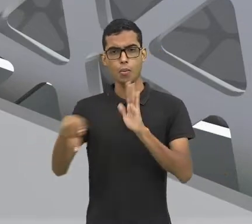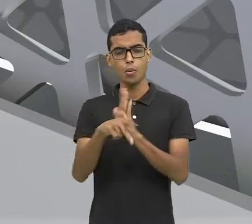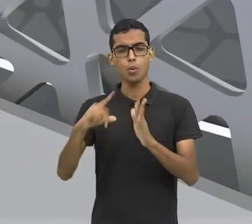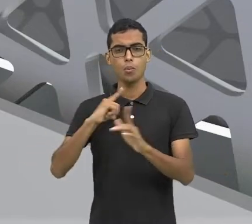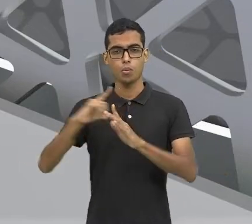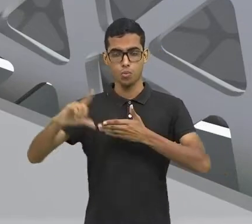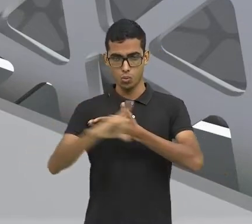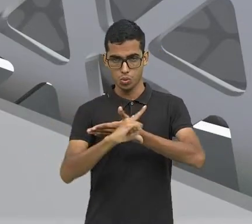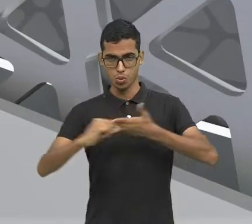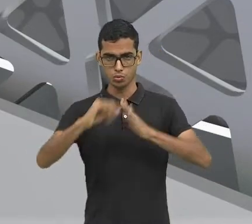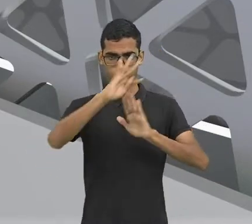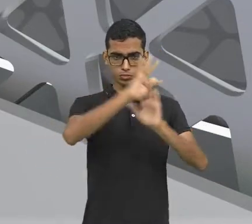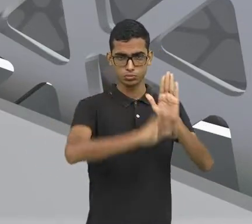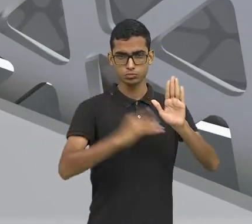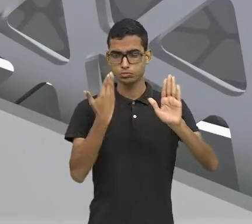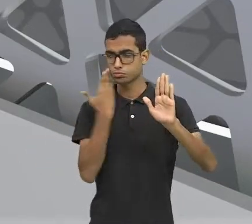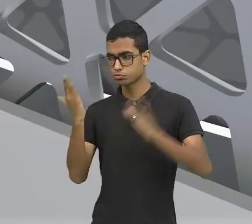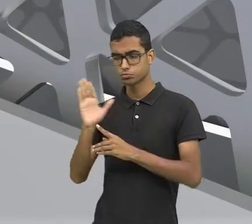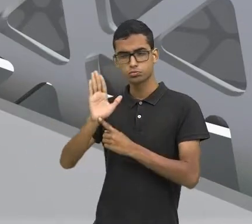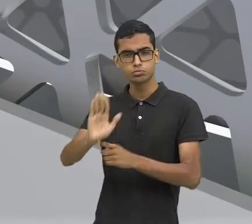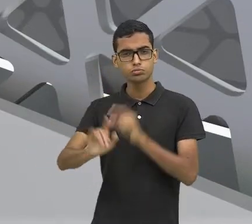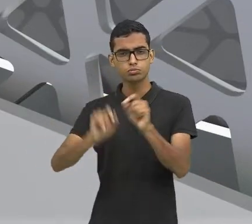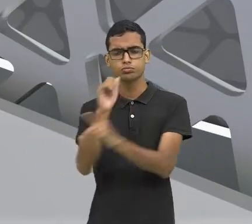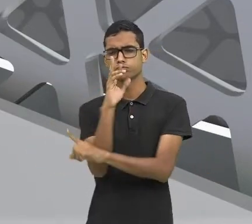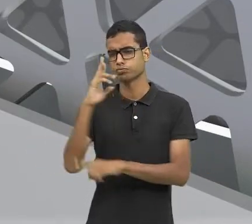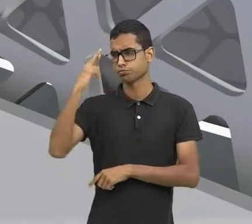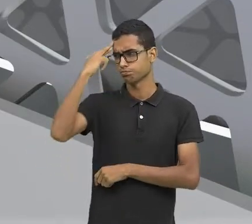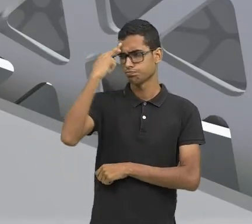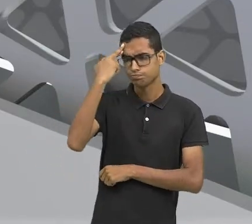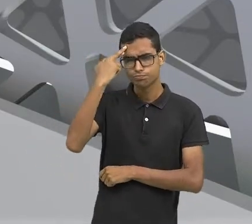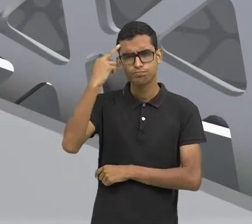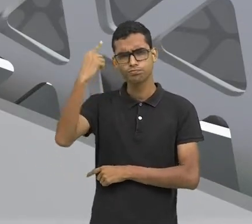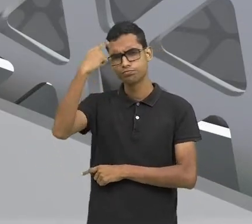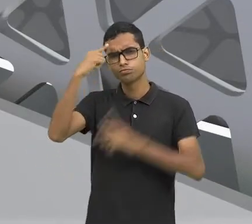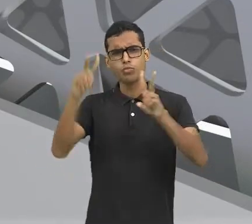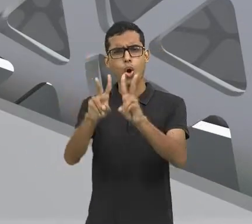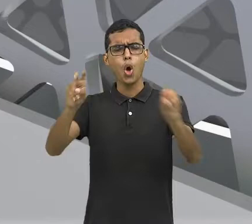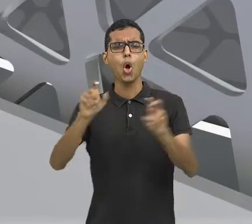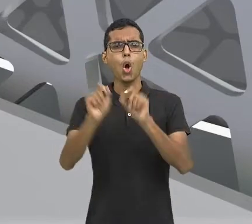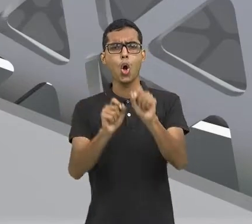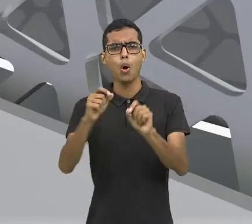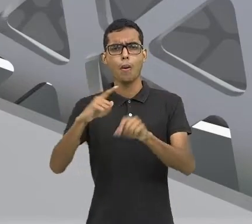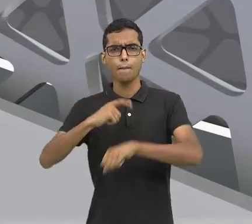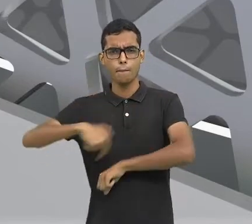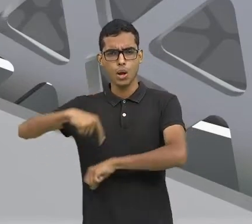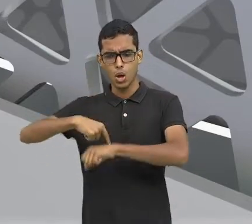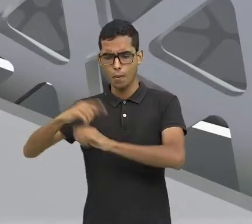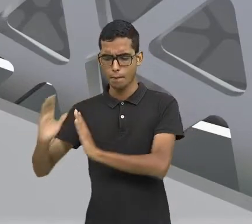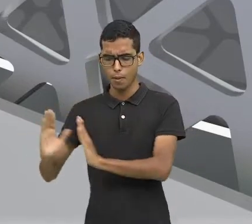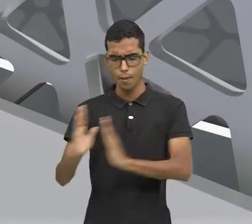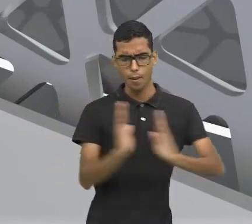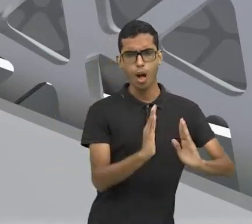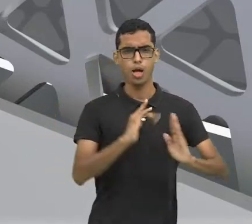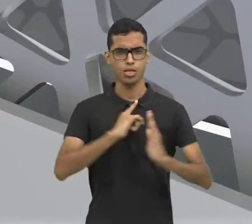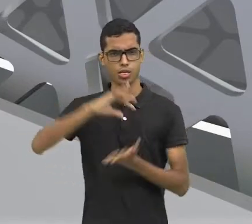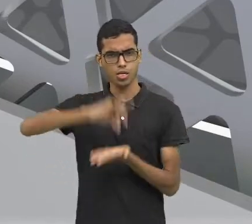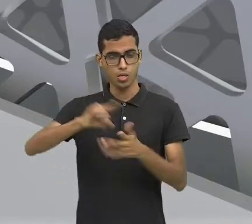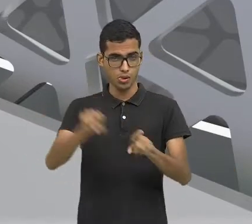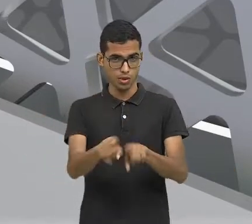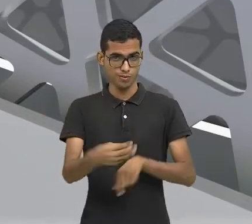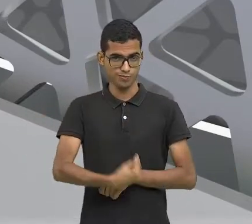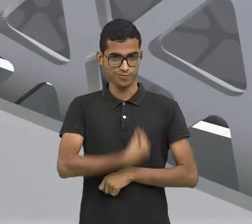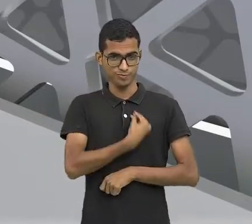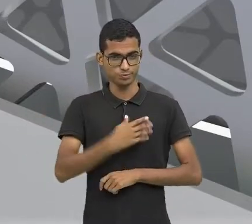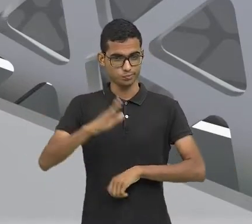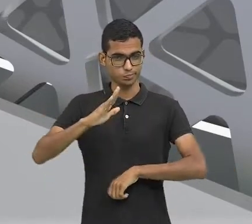nosso texto, o autor do nosso poema, reflete, certo? Sobre essa passagem, sobre a passagem de tempo, a passagem da vida.